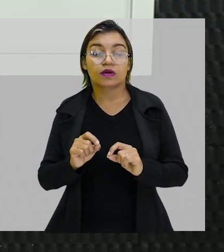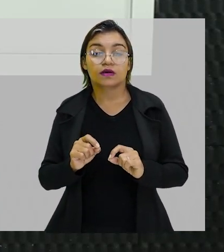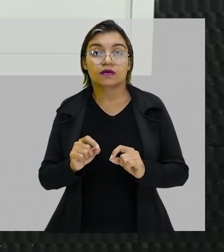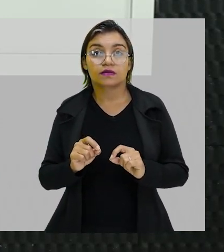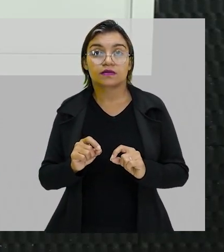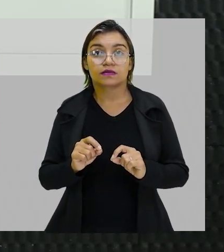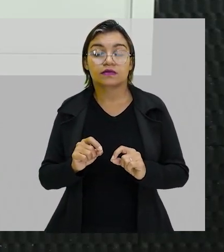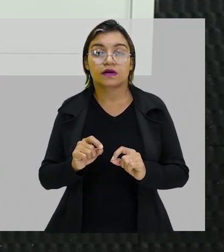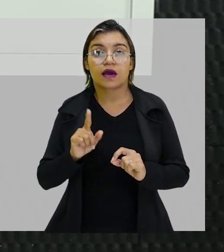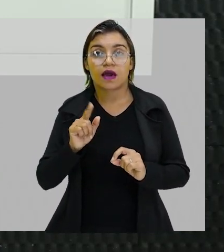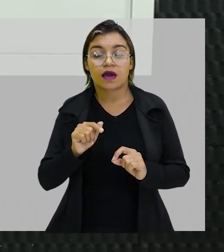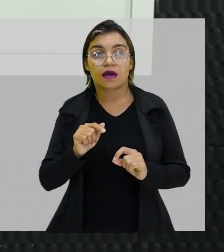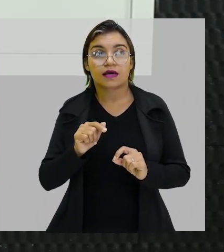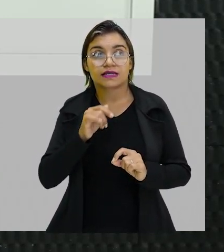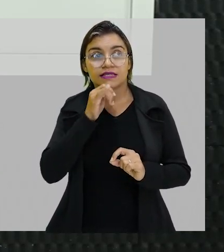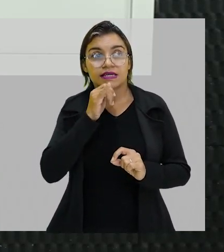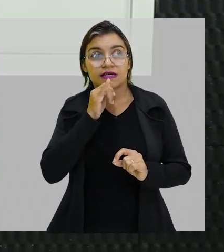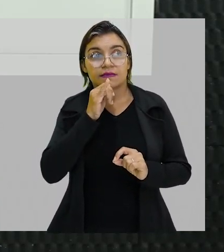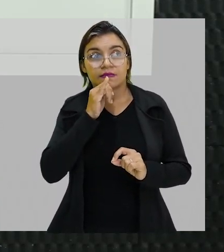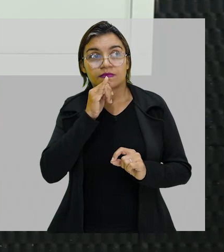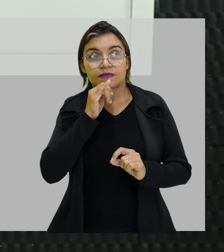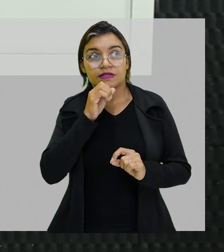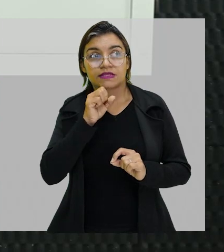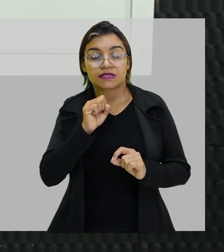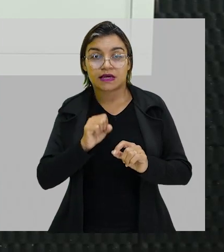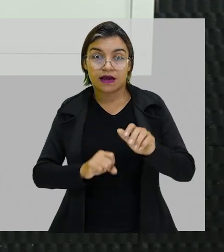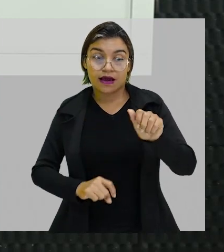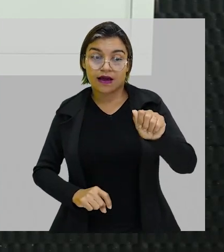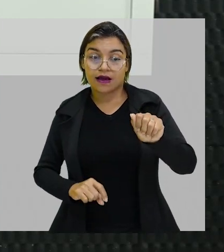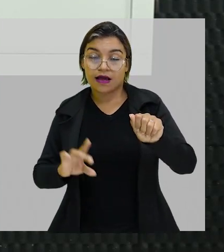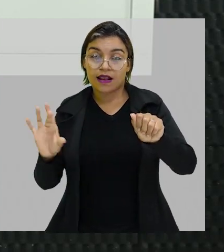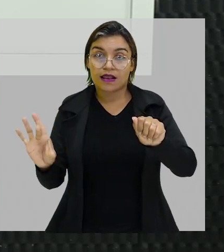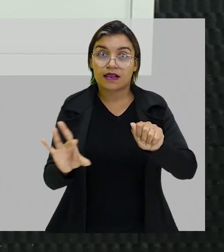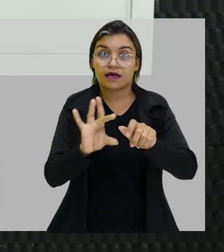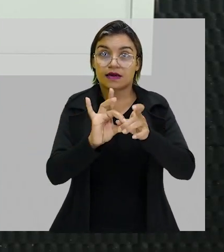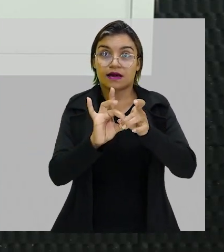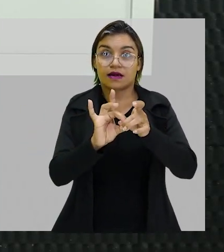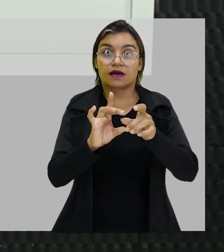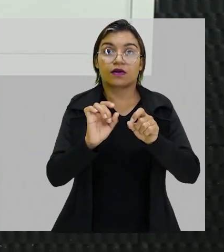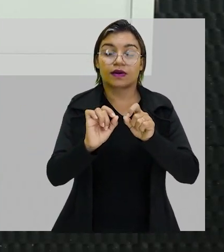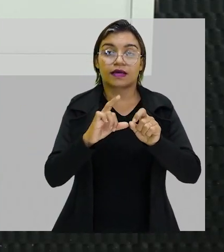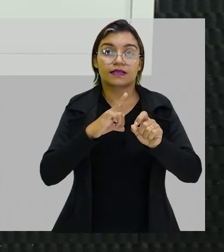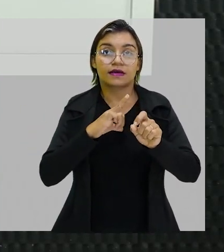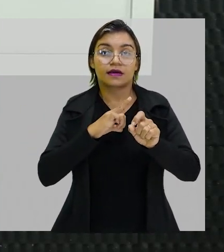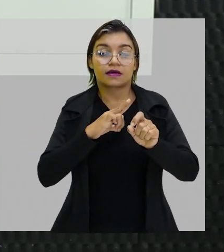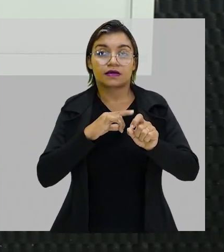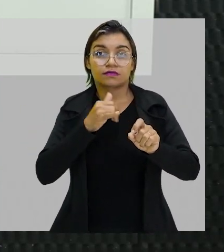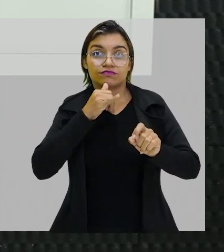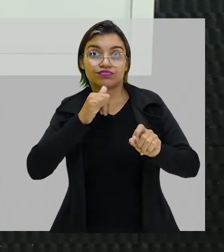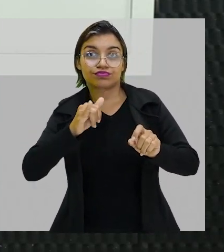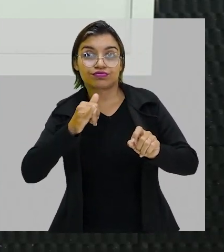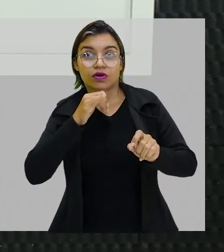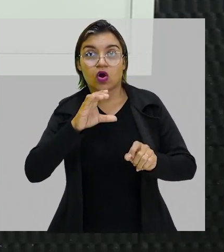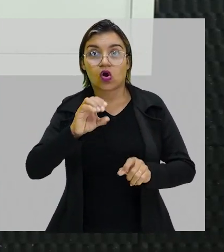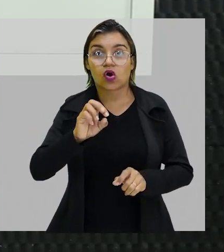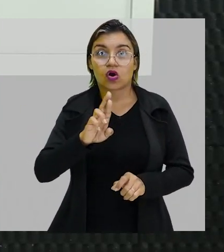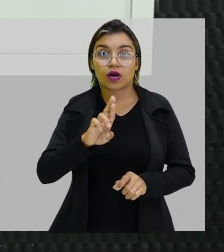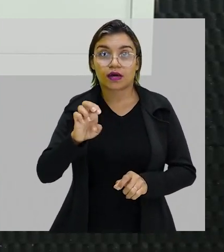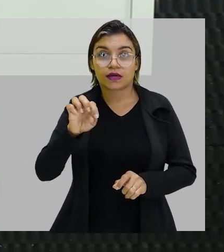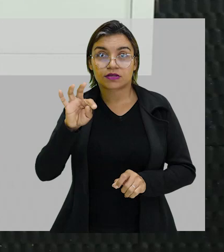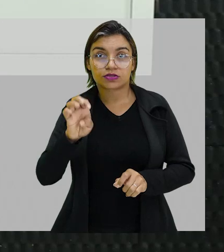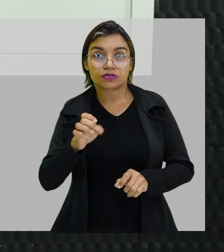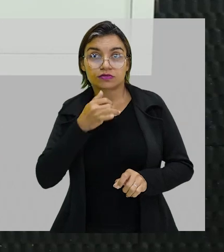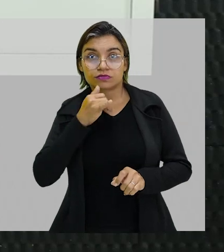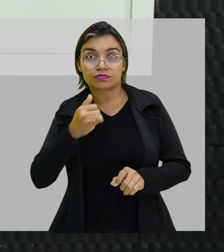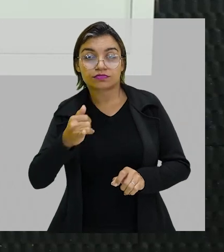corrente elétrica. Então, se nós ligarmos ele em A, nós vamos ter, né, qual sentido que vai ser ligado aqui e